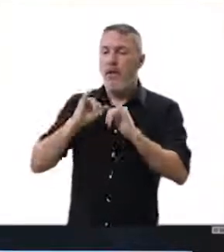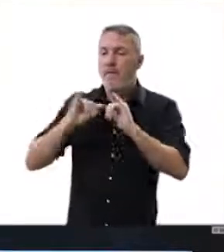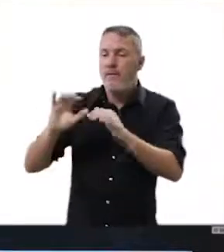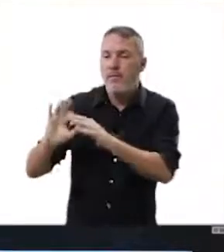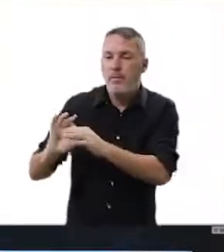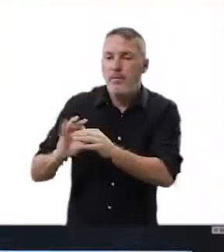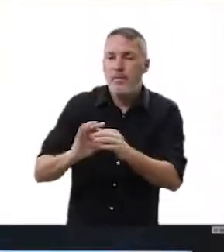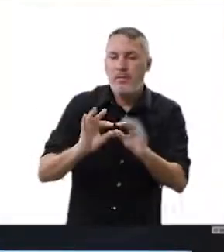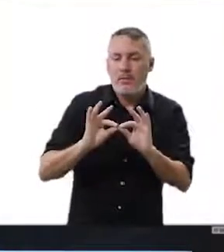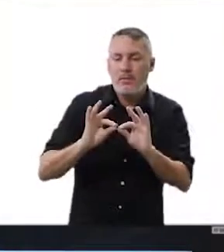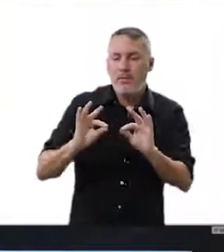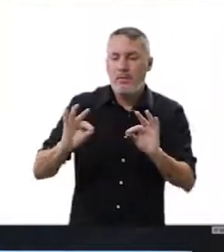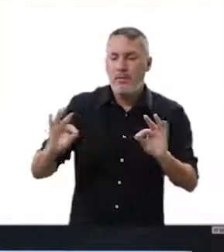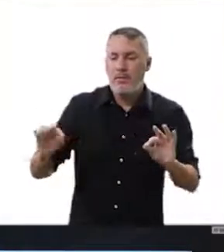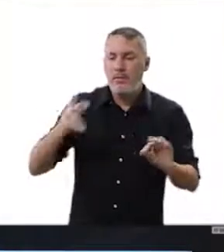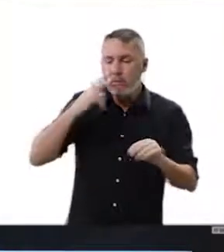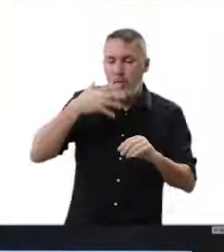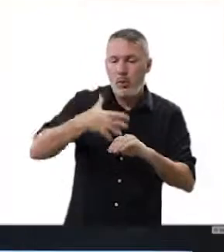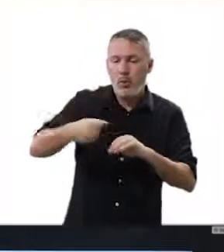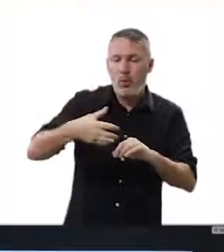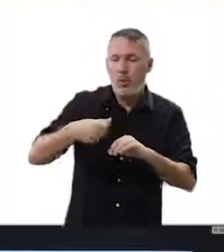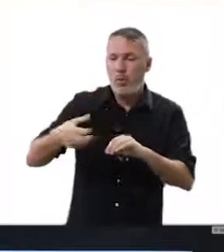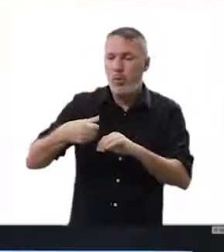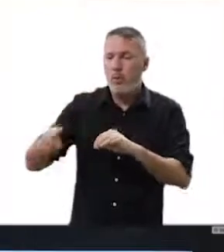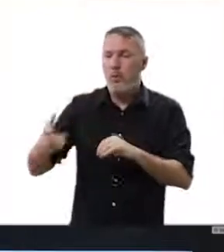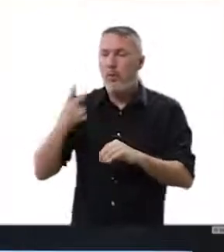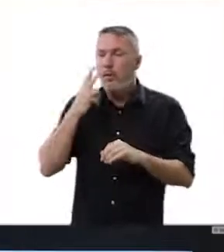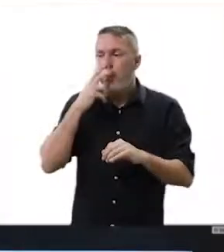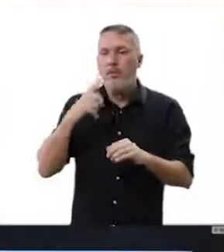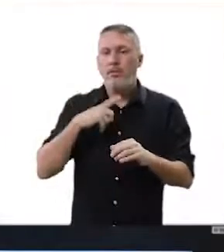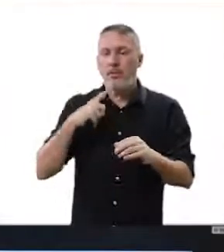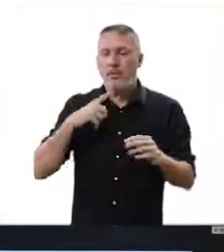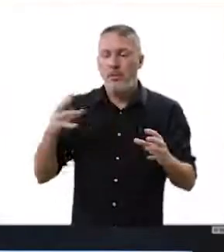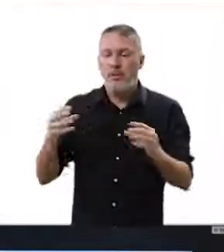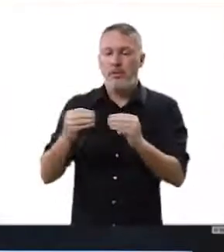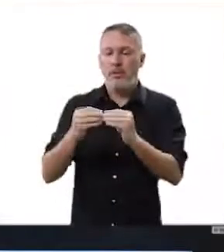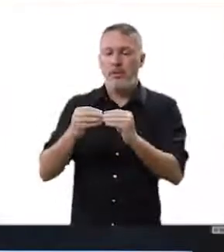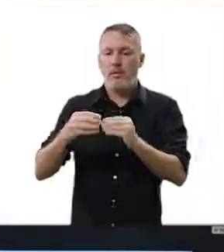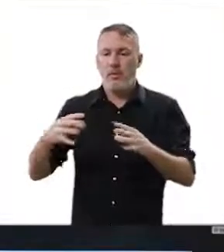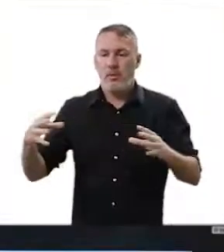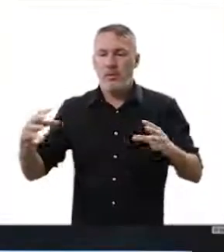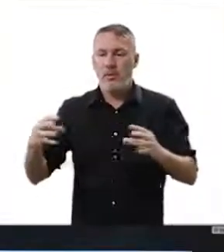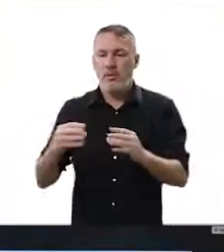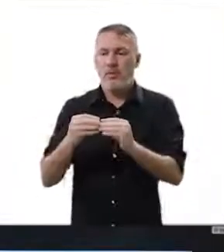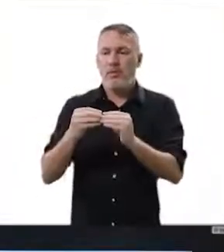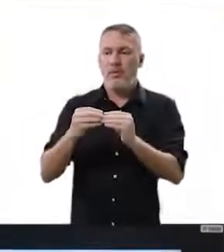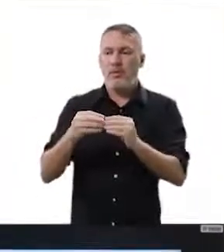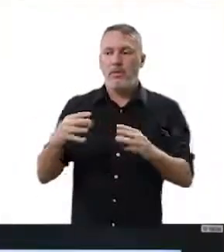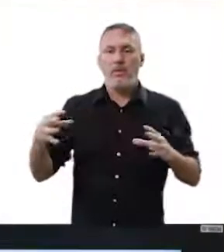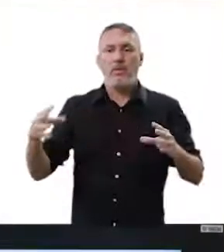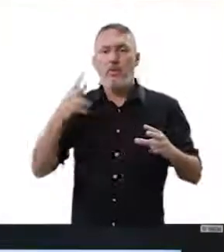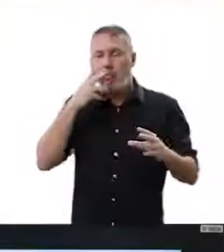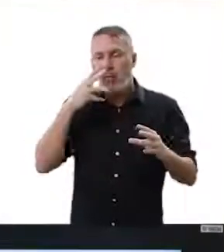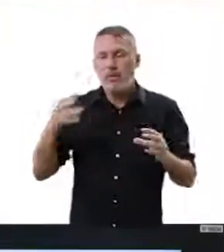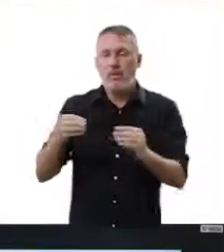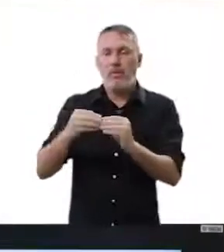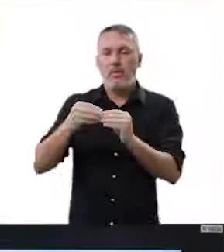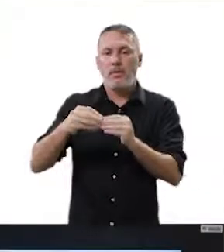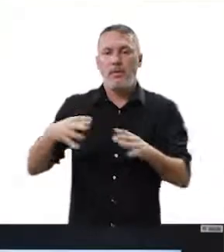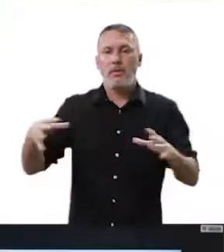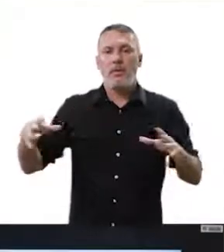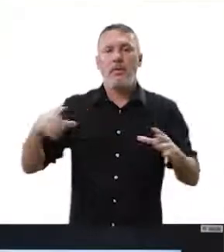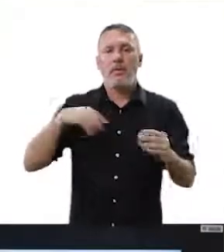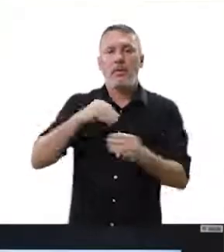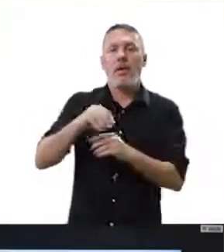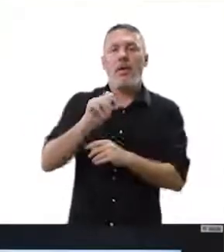nada mais é do que uma cadeia grande de proteínas, ok? E quanto ao nível